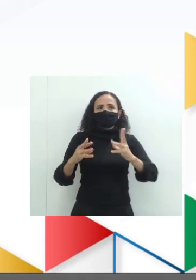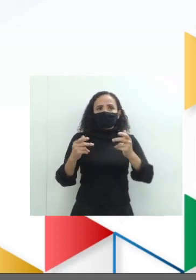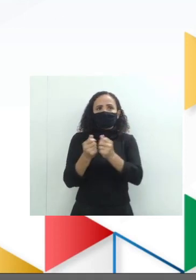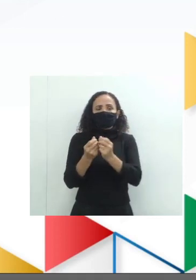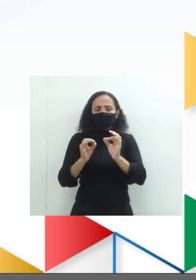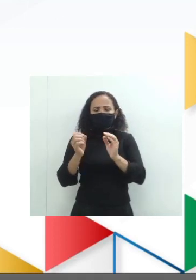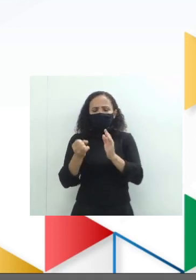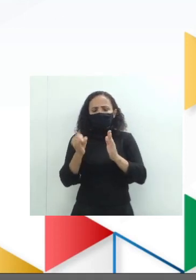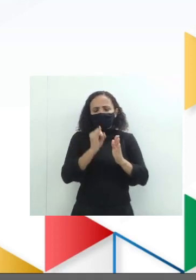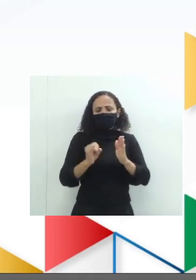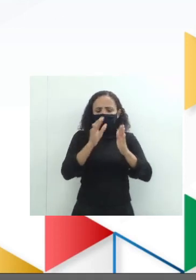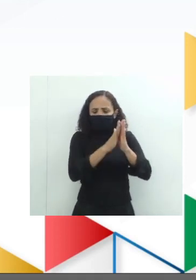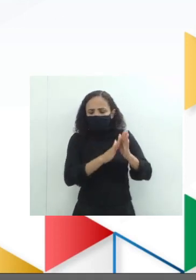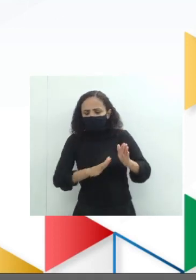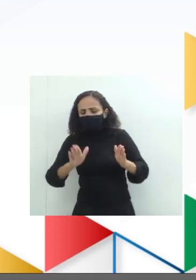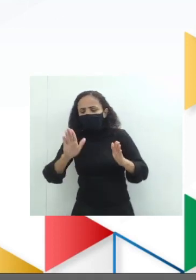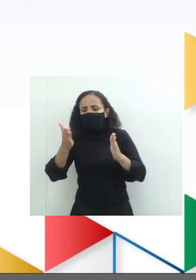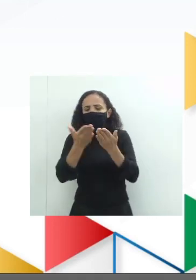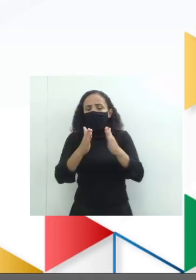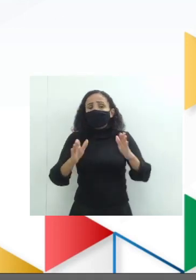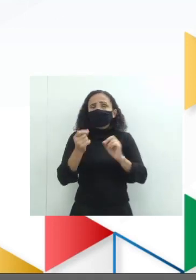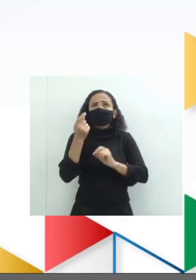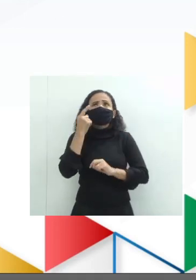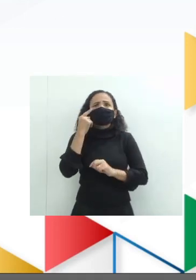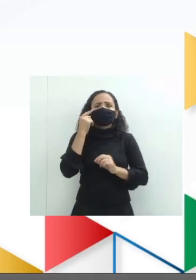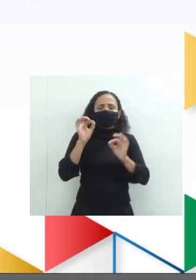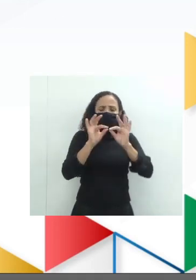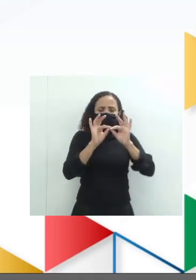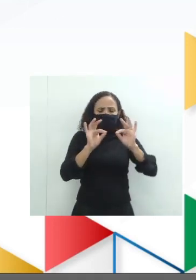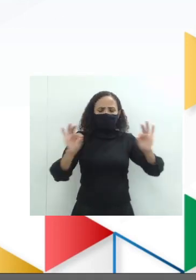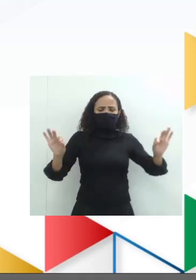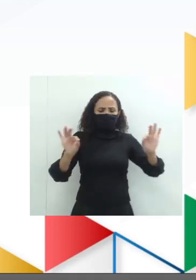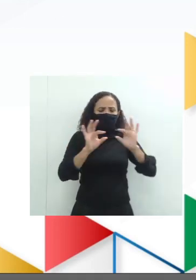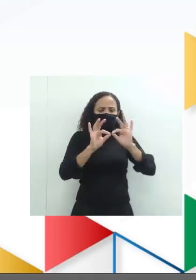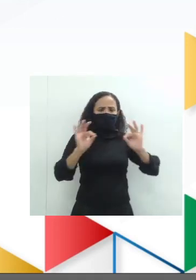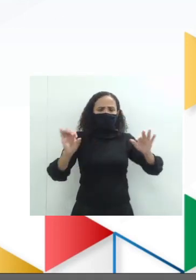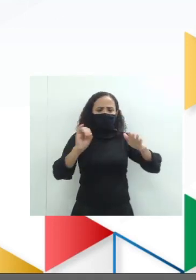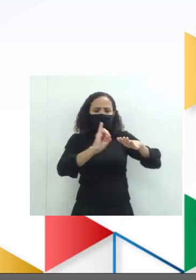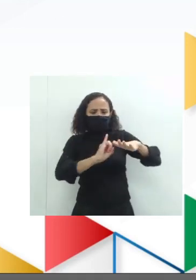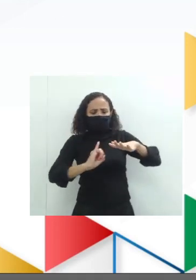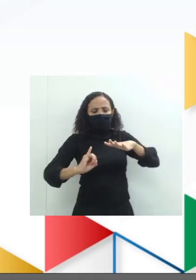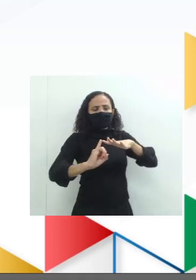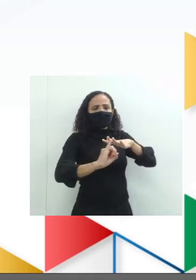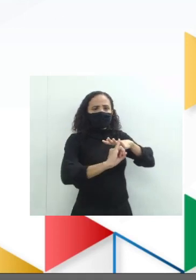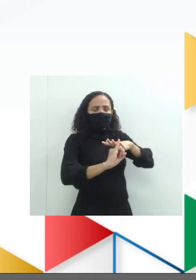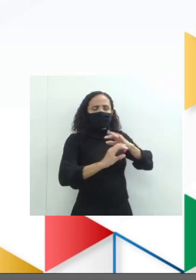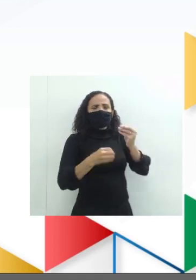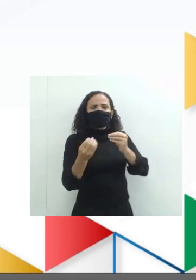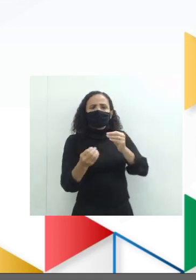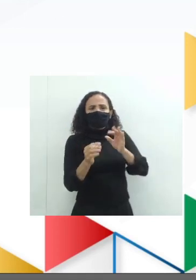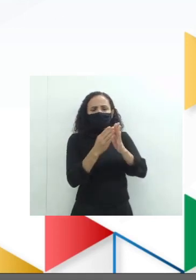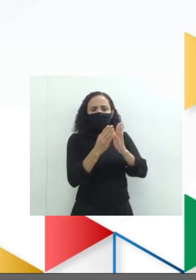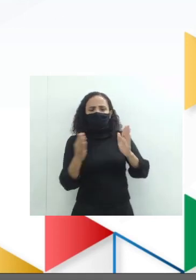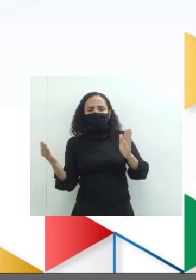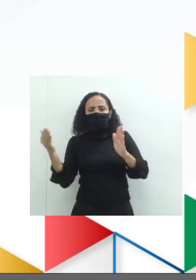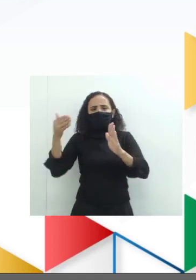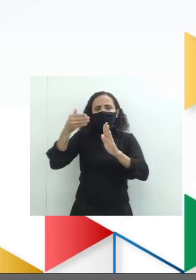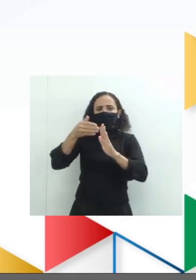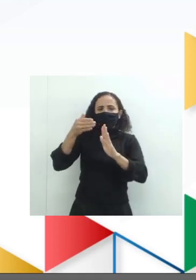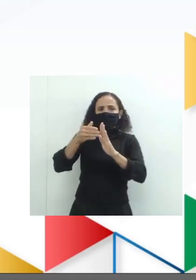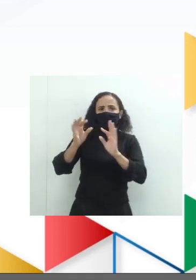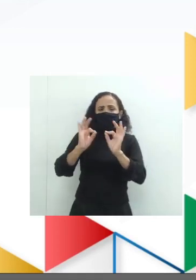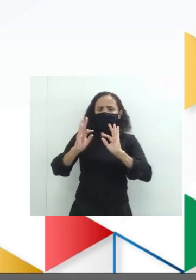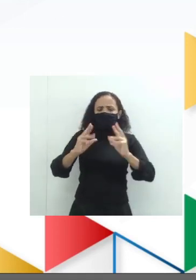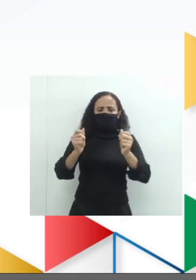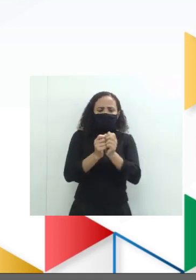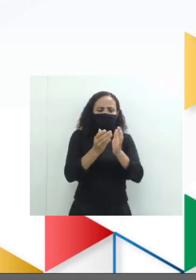Oceano Atlântico em forma de um triângulo imaginário entre essas 3 ilhas aí, tá? Entre um ponto central da Flórida,